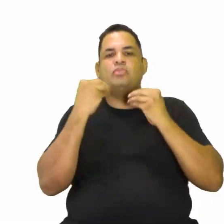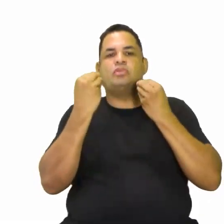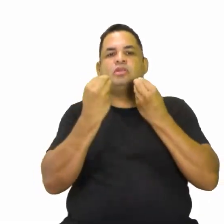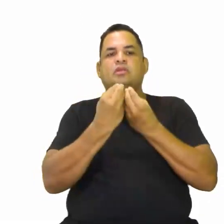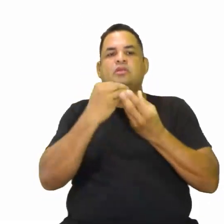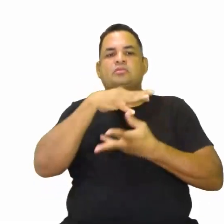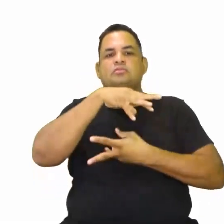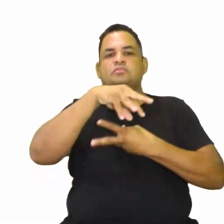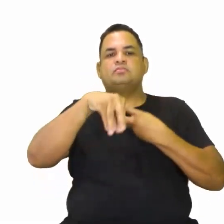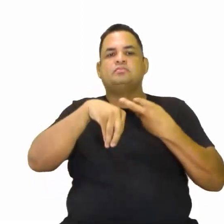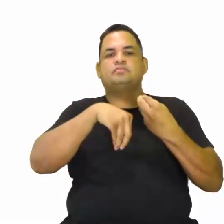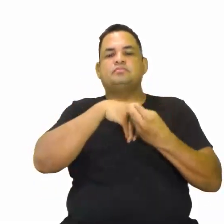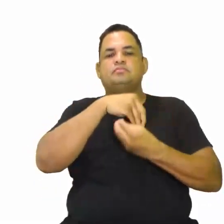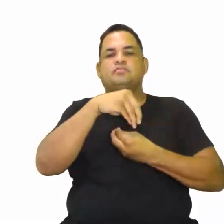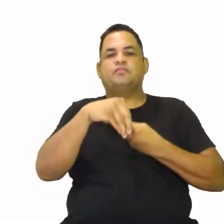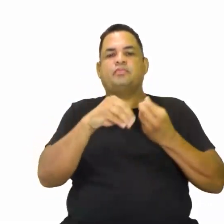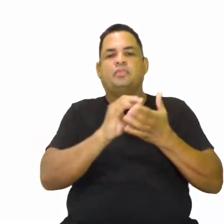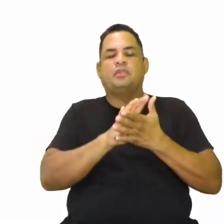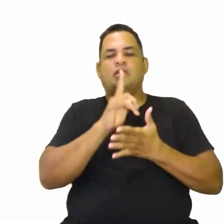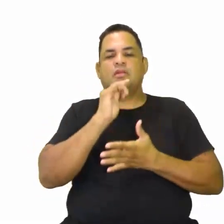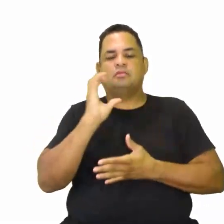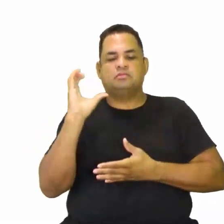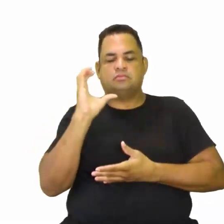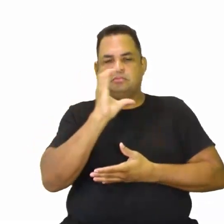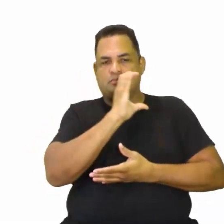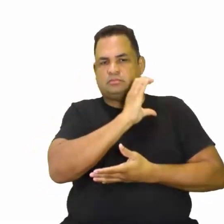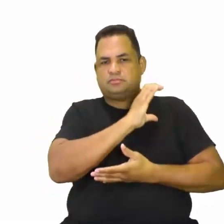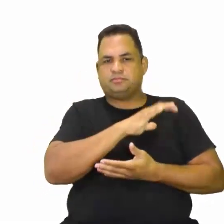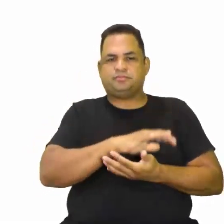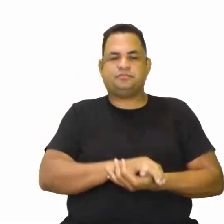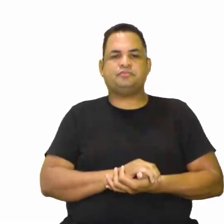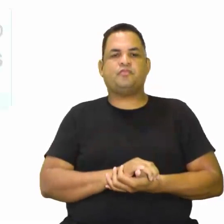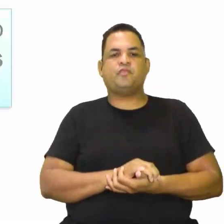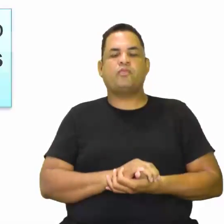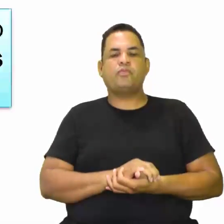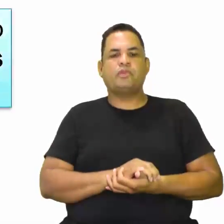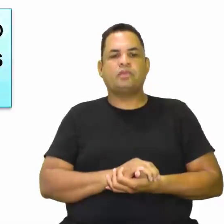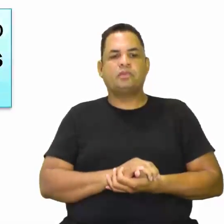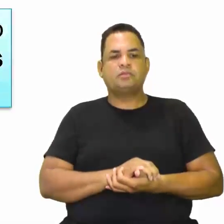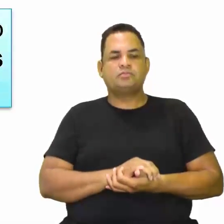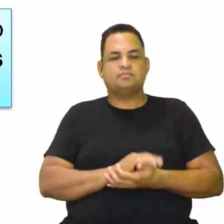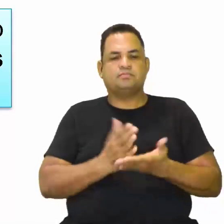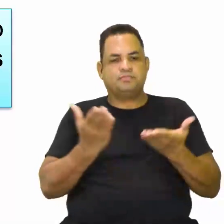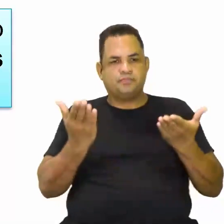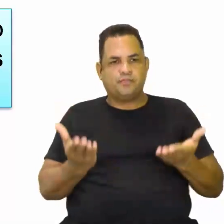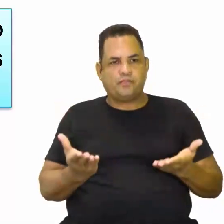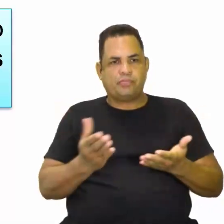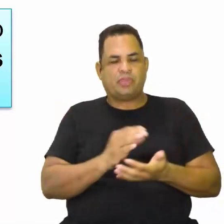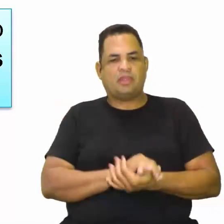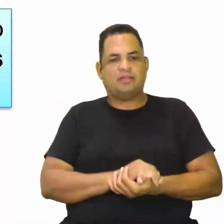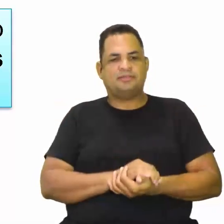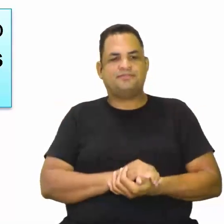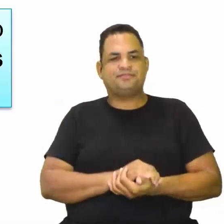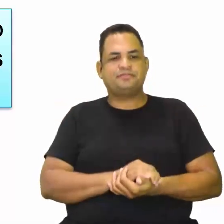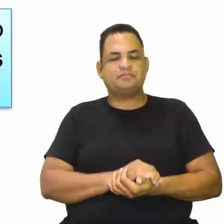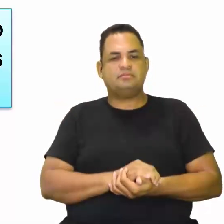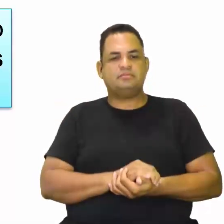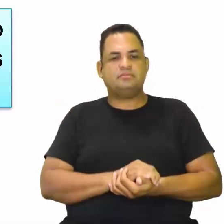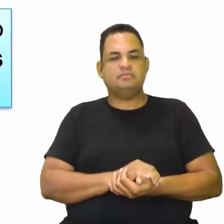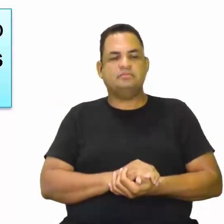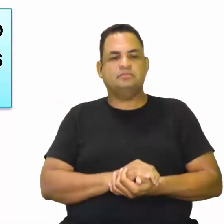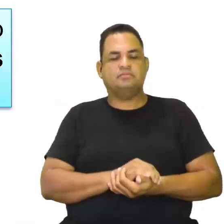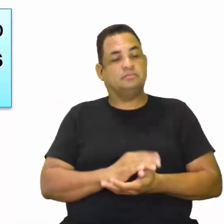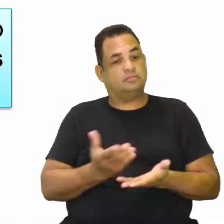quente. Então, o café, ele agrega outras substâncias, tá certo? E assim,